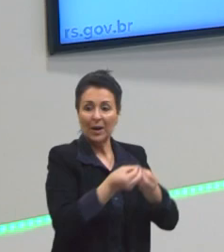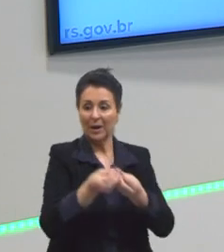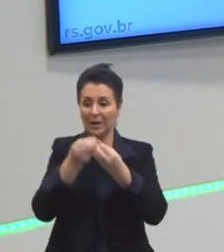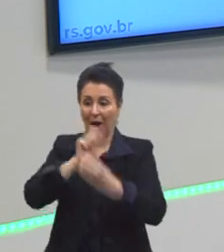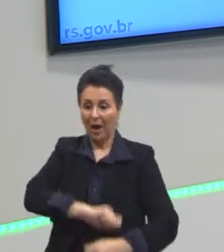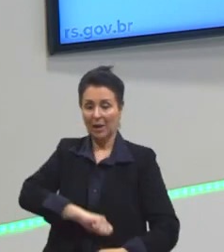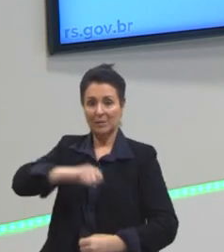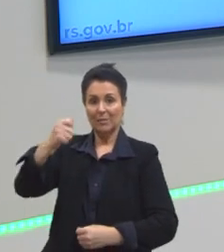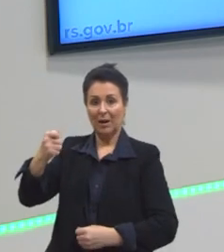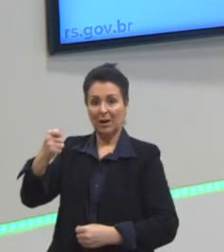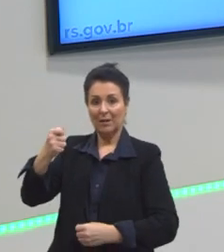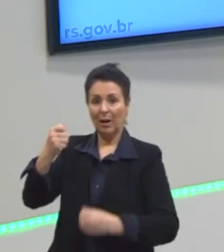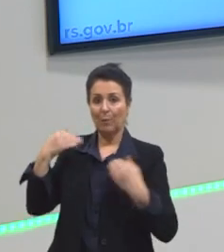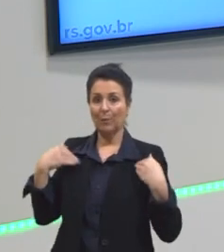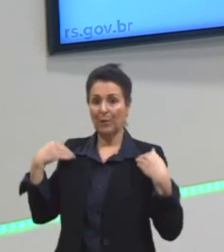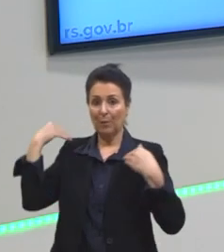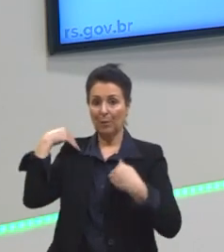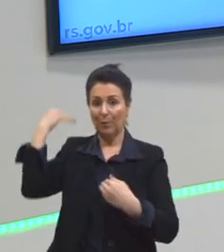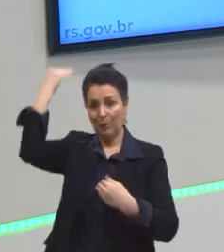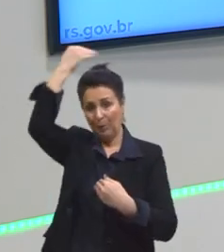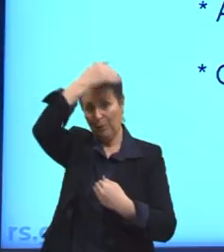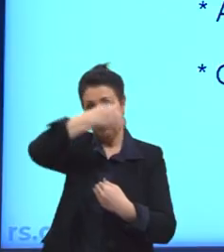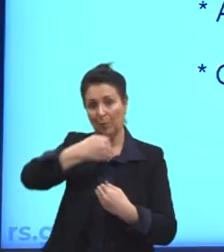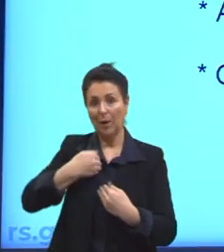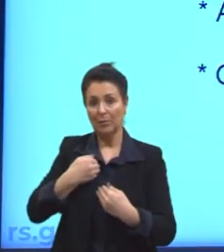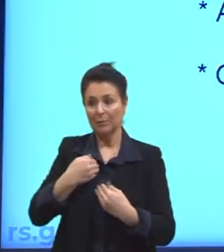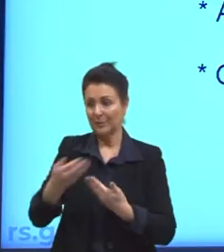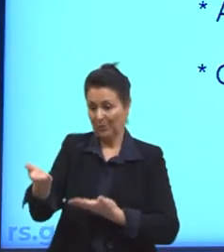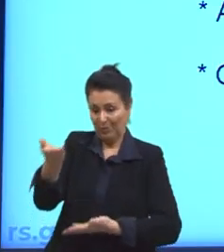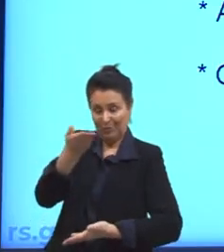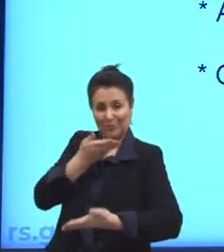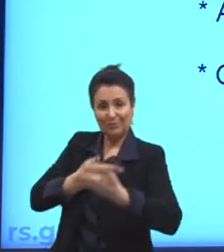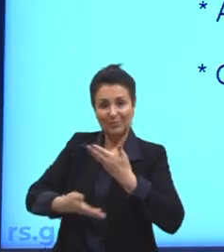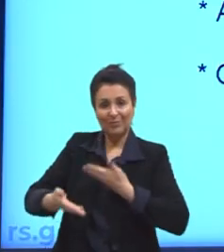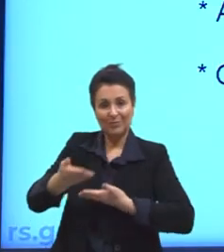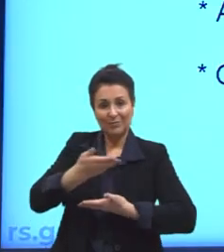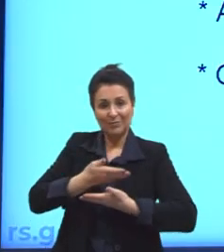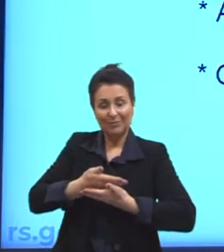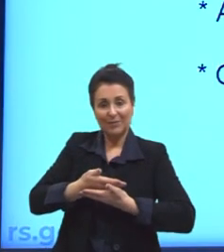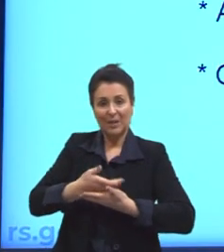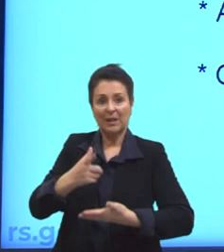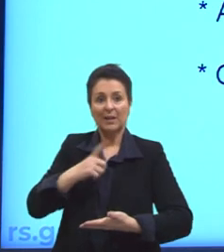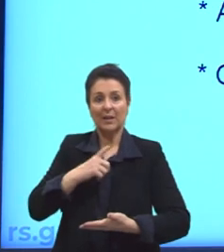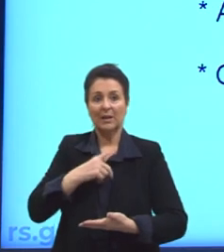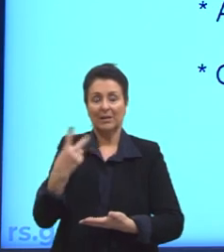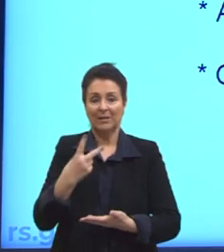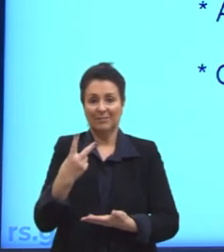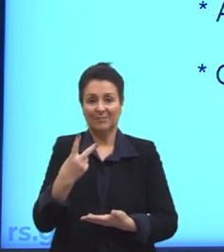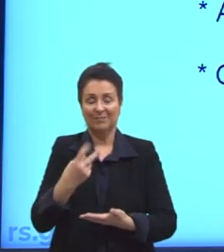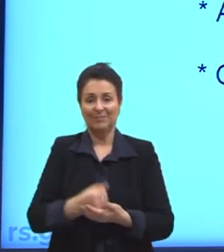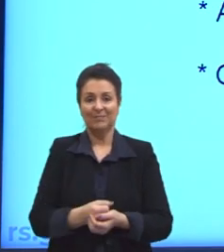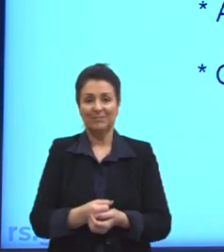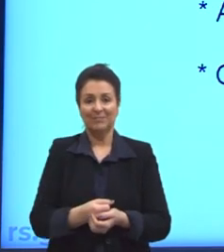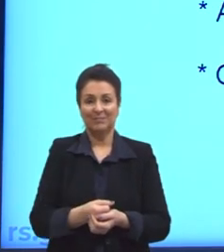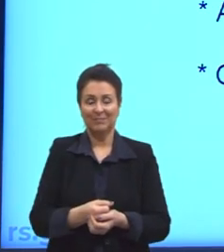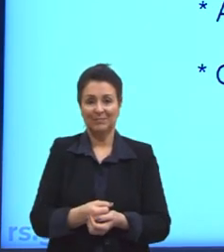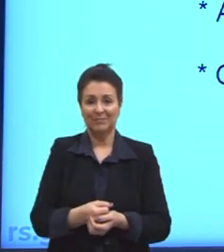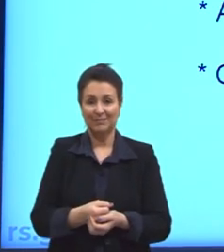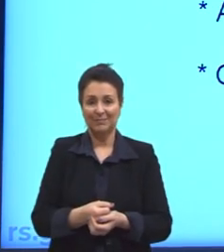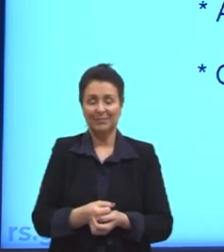o Papa E aí essa proteção multa que é os dois corpos aqui né ou também a dupla investidura Ok